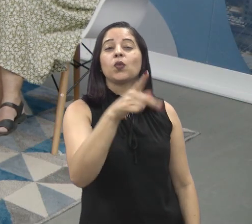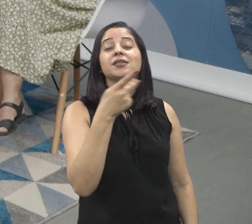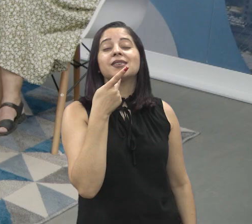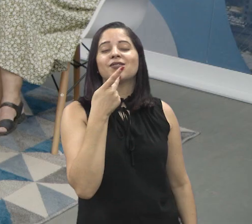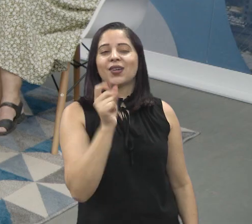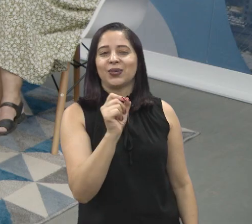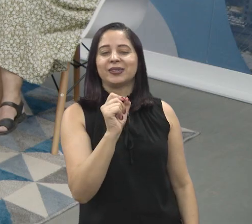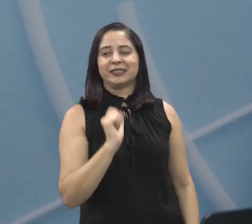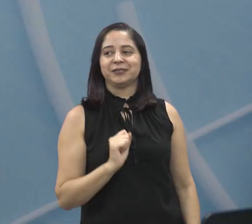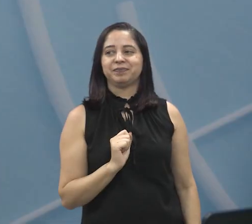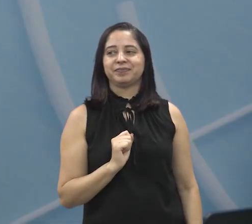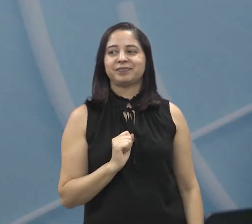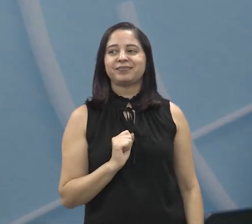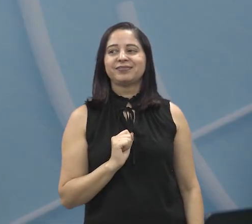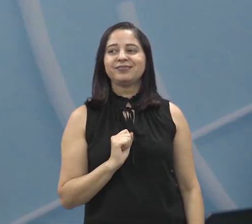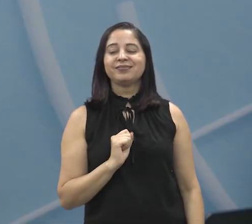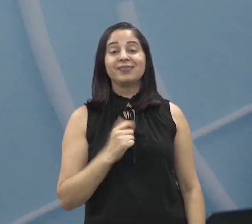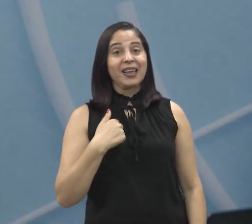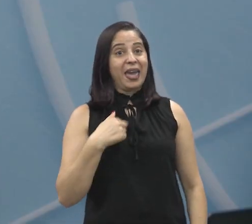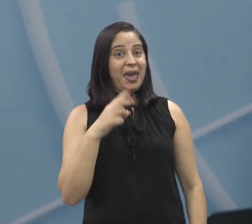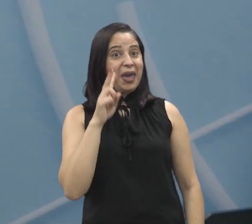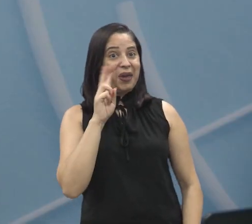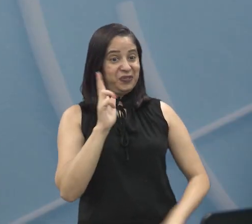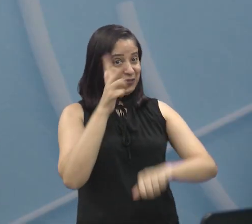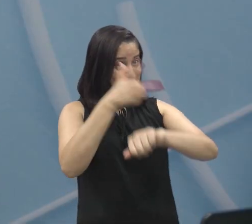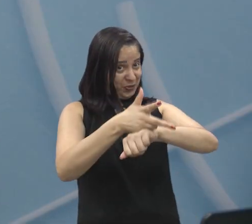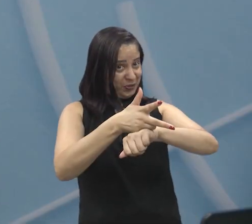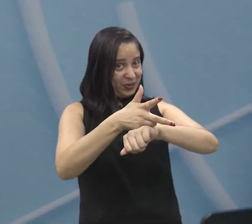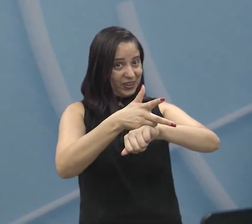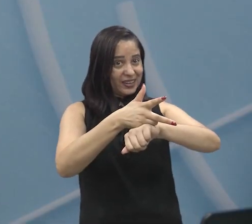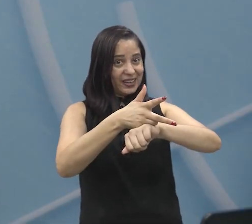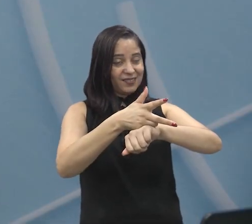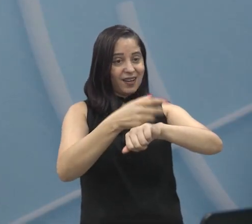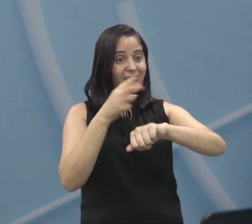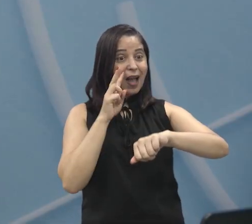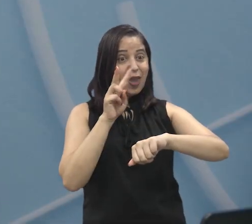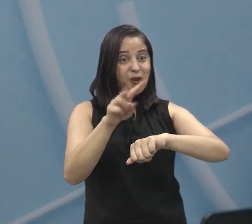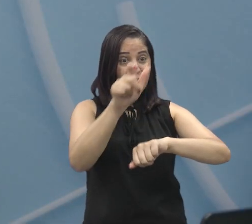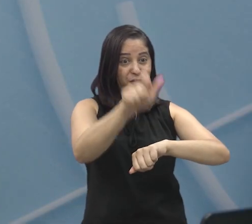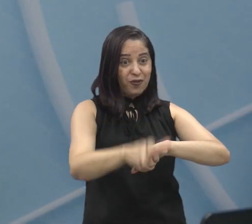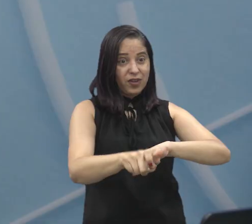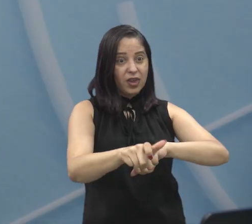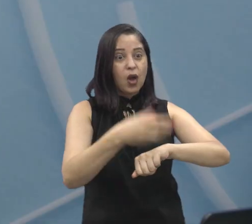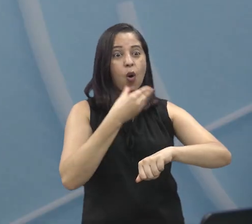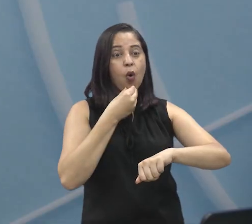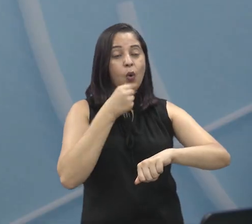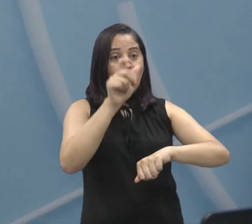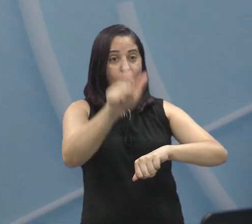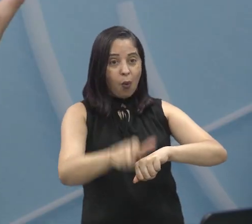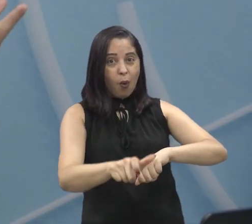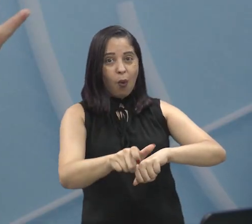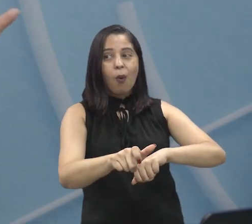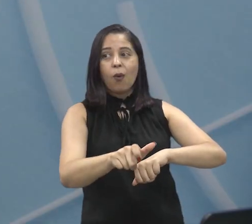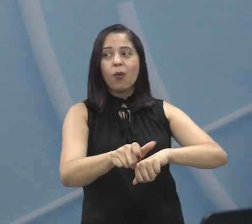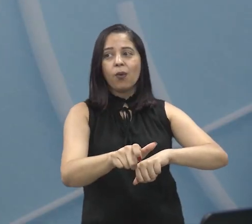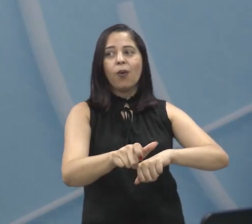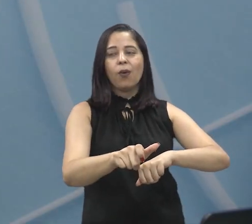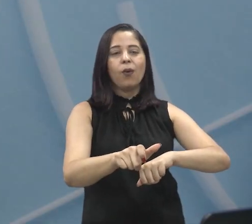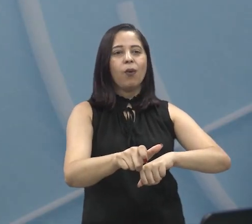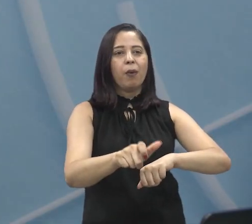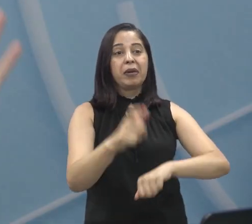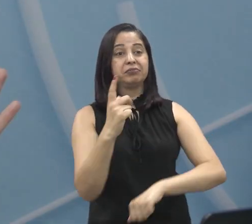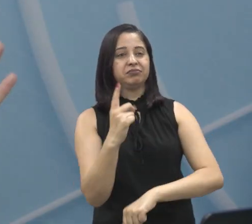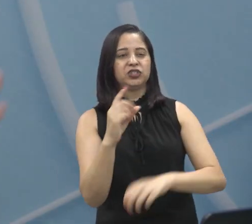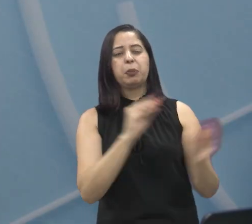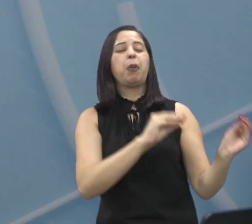Tour, uma vez a gente foi gravar e a gente encontrou até um personagem que ele era de São José, mas aí tinha saído assim há